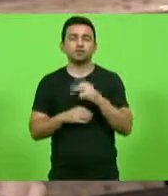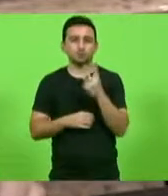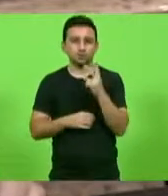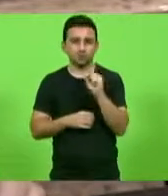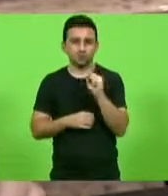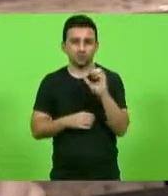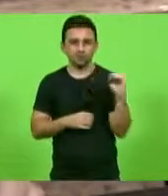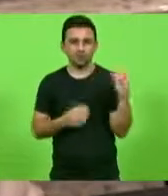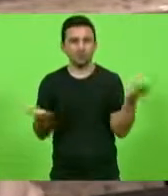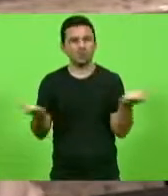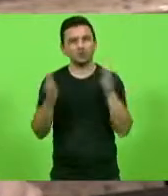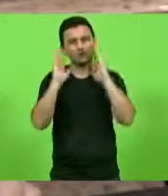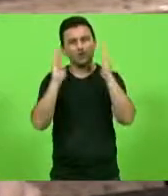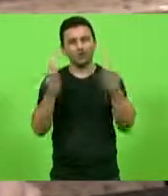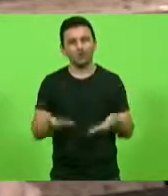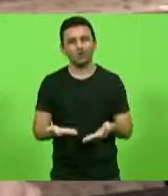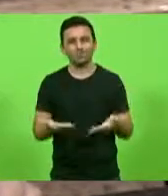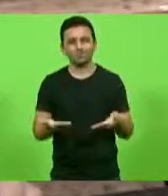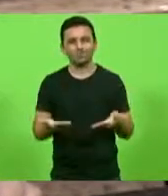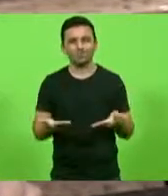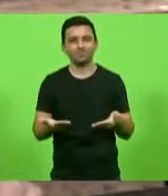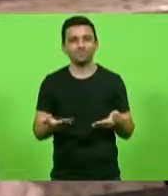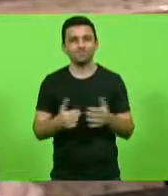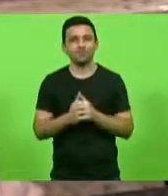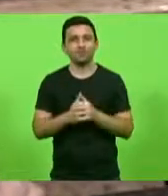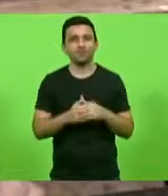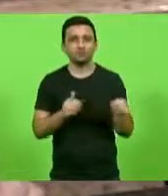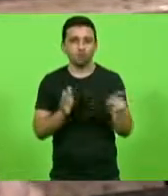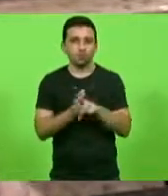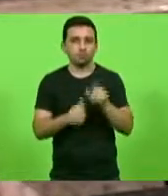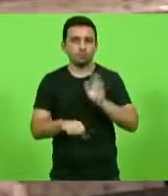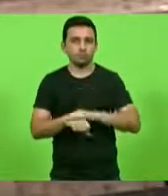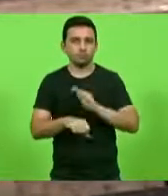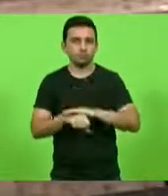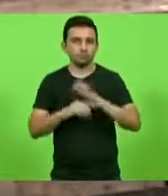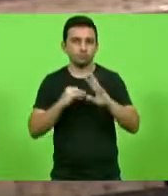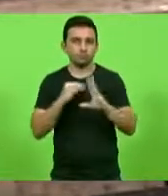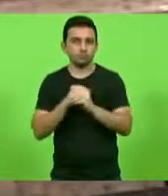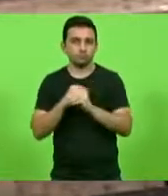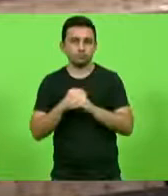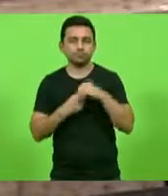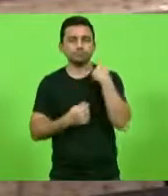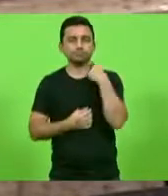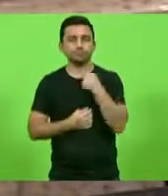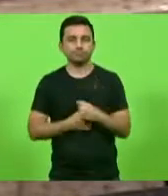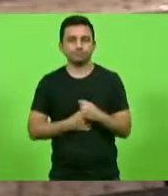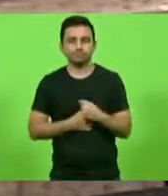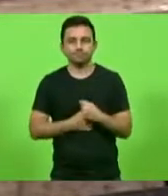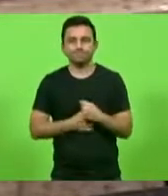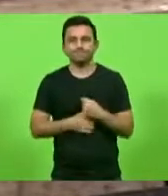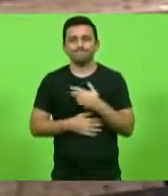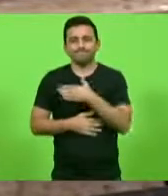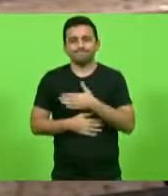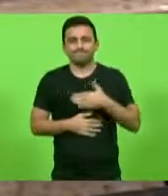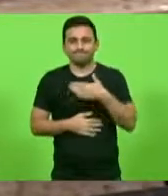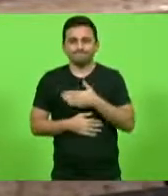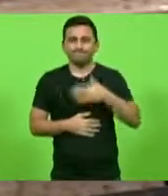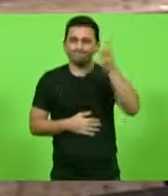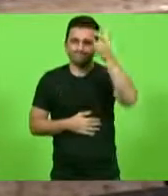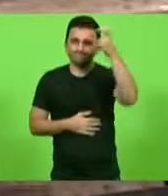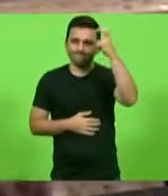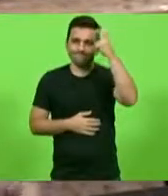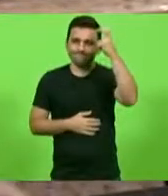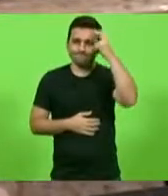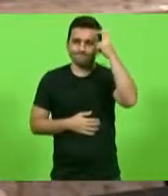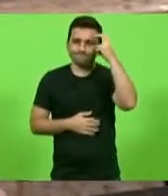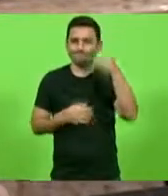meu foco principal também do autor da emenda, deputado Silvio Dreve, que com muito prazer, muita inteligência, e